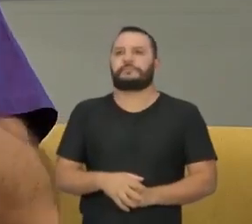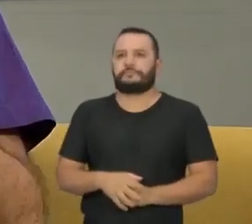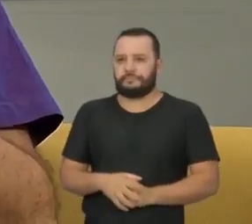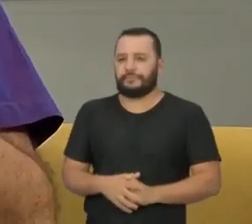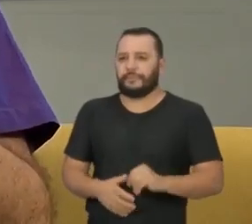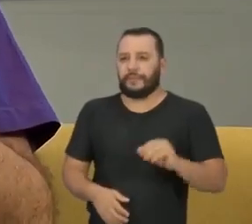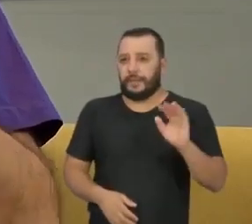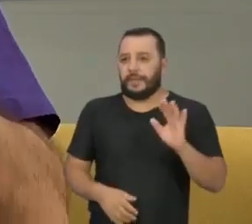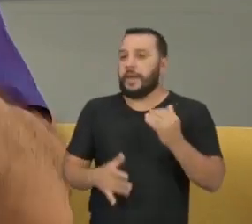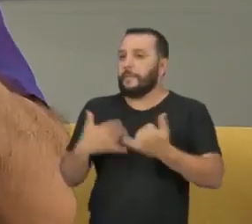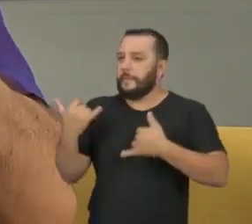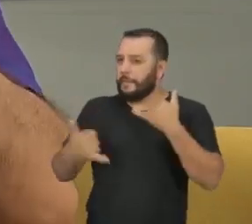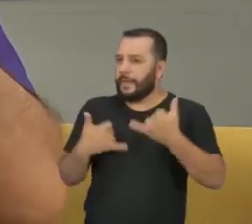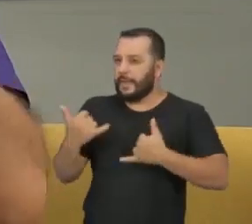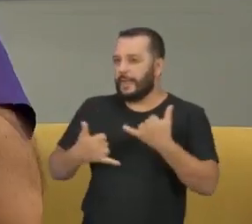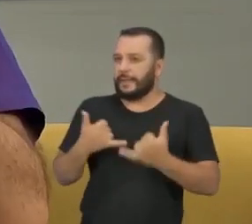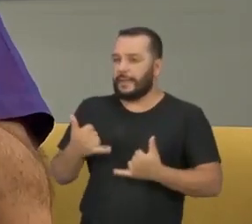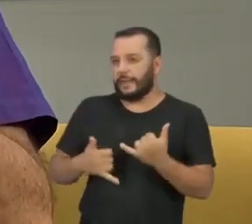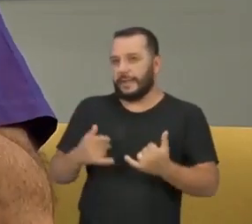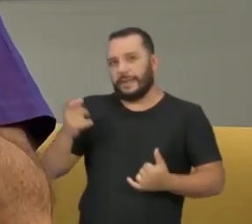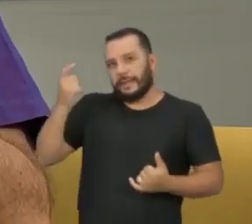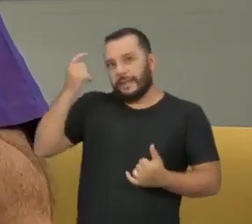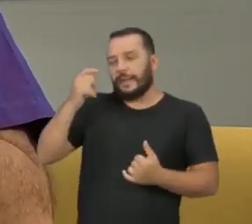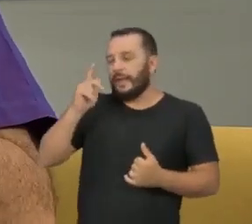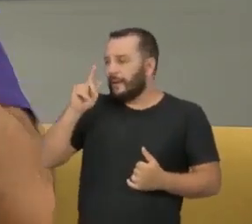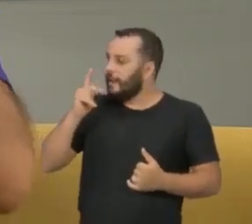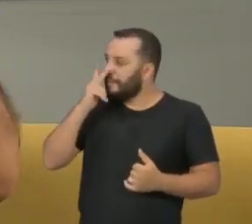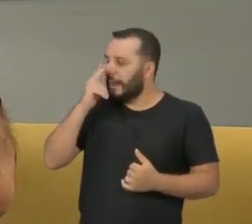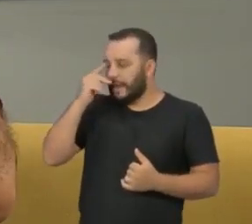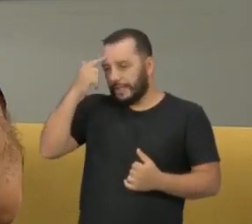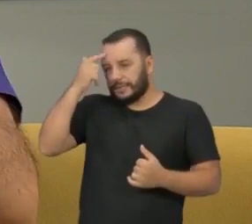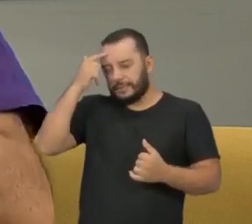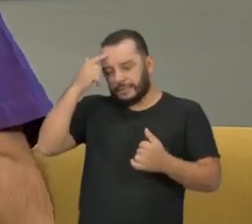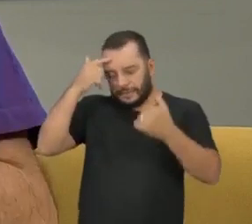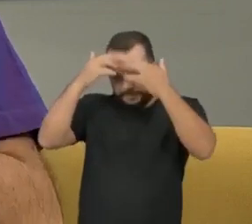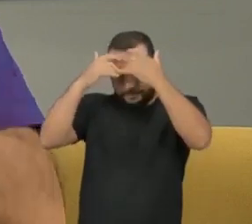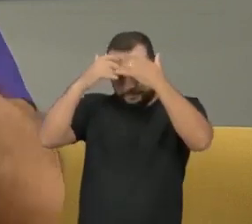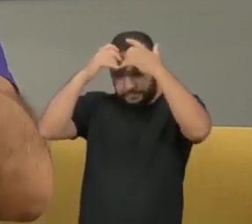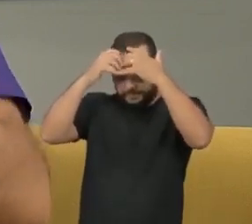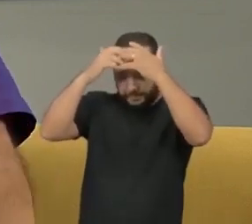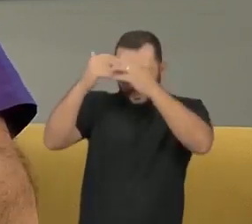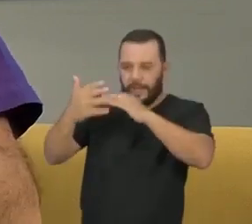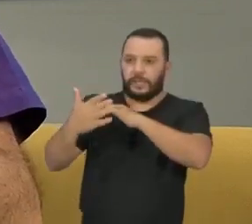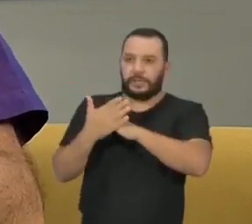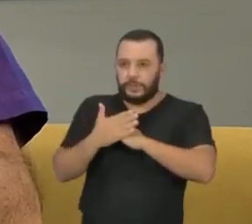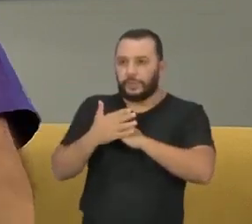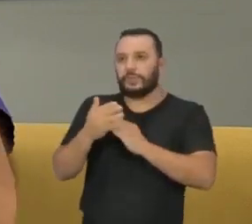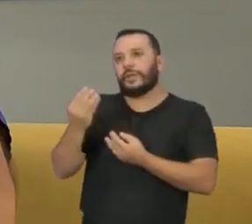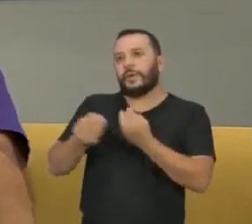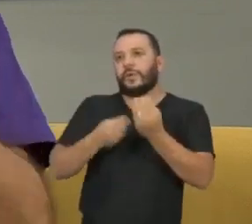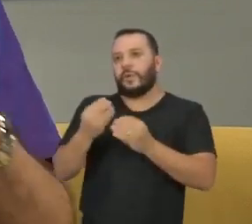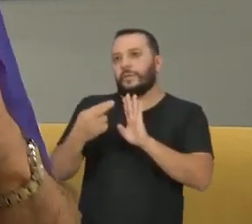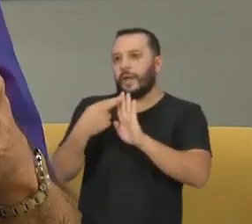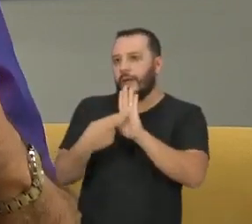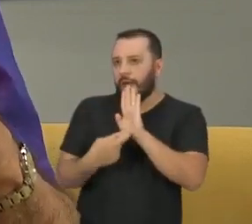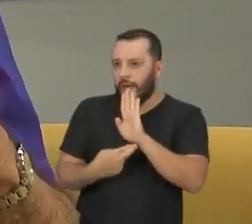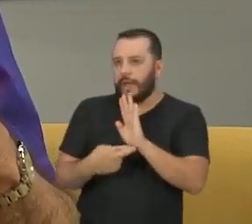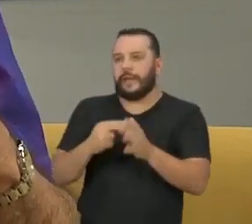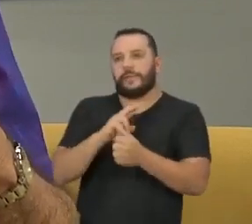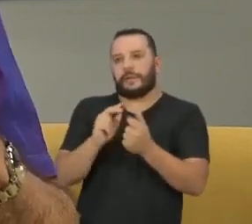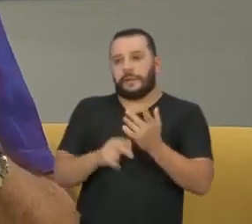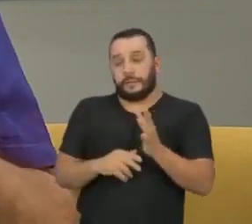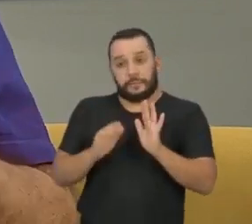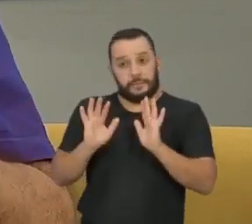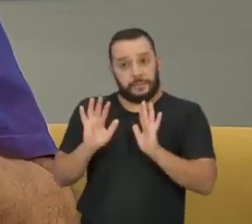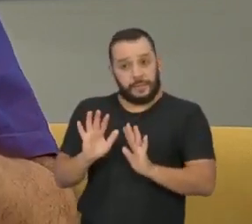pensar a brincadeira como uma coisa um pouco assim cognitiva, né? O jogo de regras, o jogo... mas se a gente for recuando,